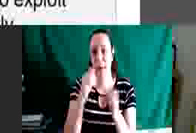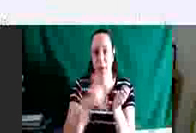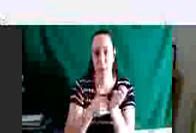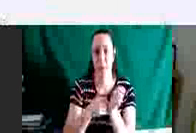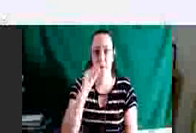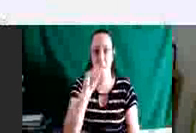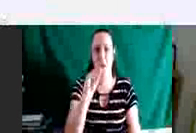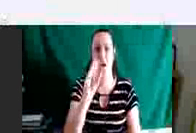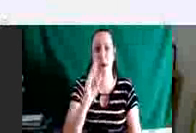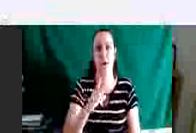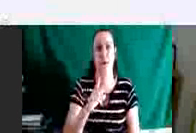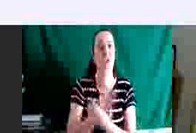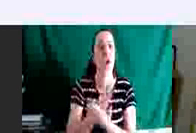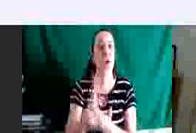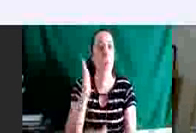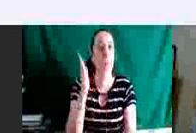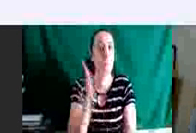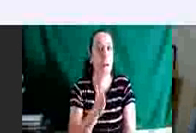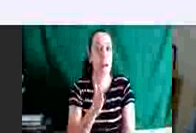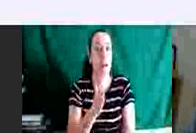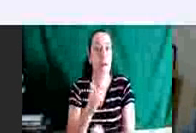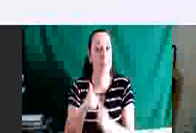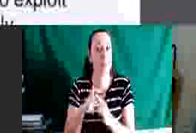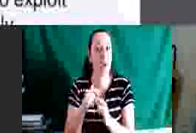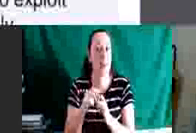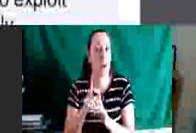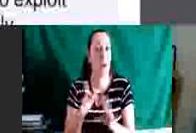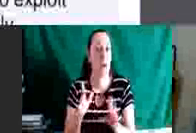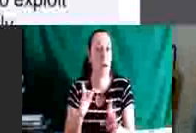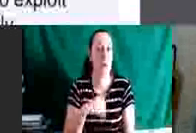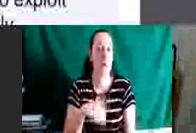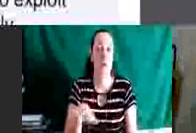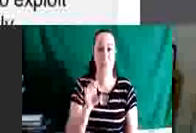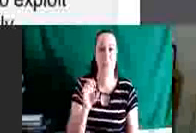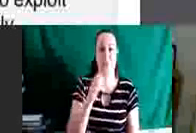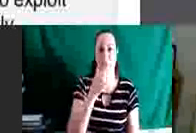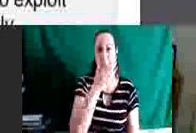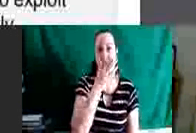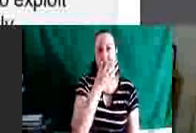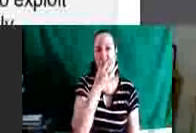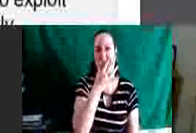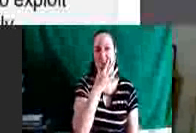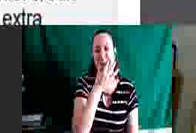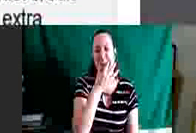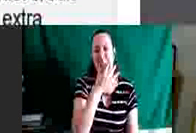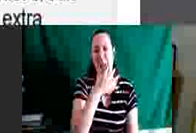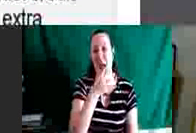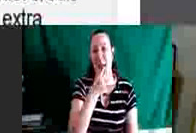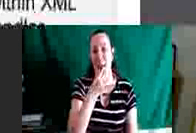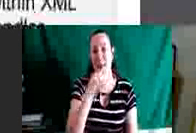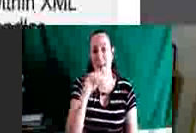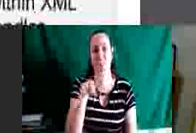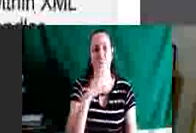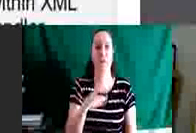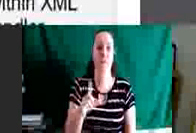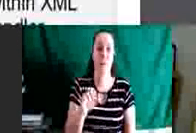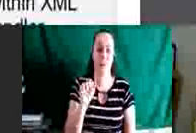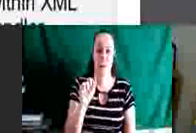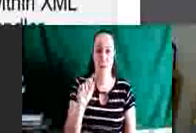da segurança e o impacto, né? O impacto técnico, né? Ó. Então, você tem aqui a explicação, de novo, de como que